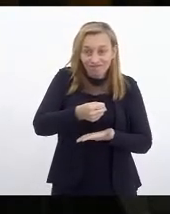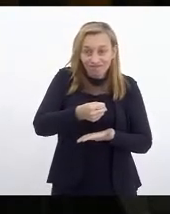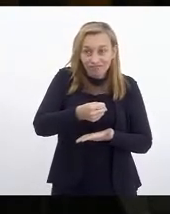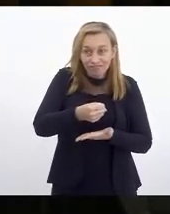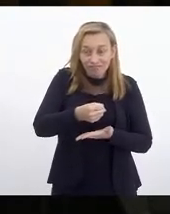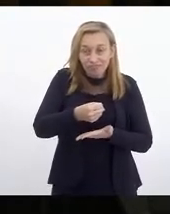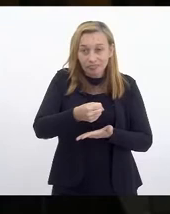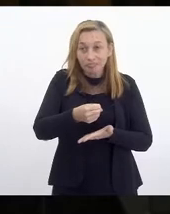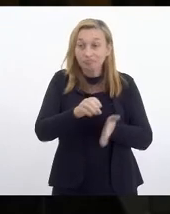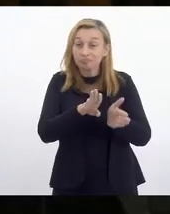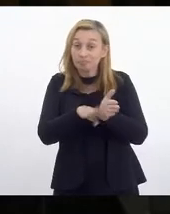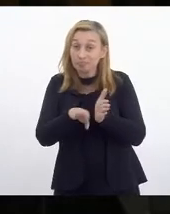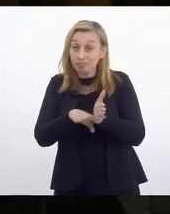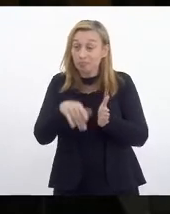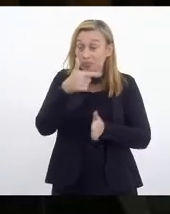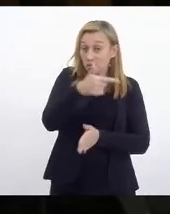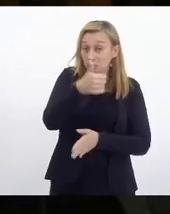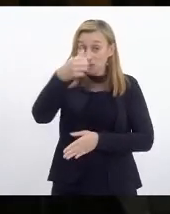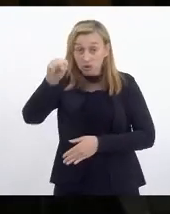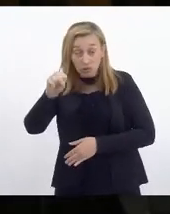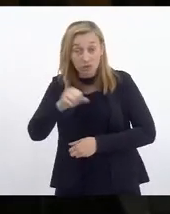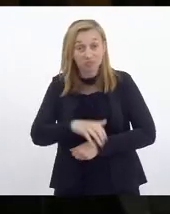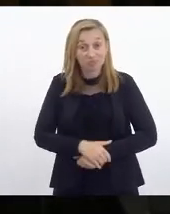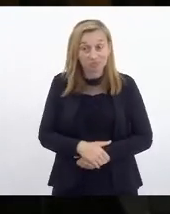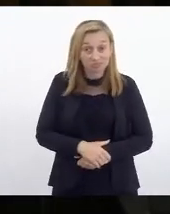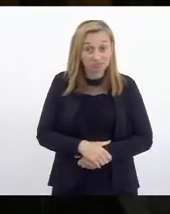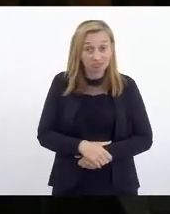as despesas de 2018,